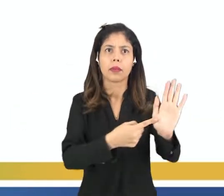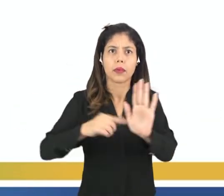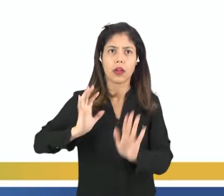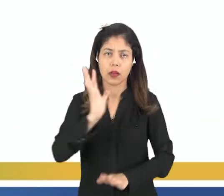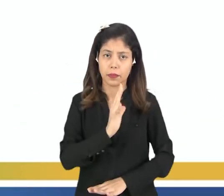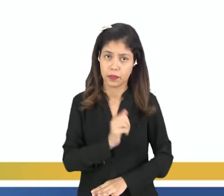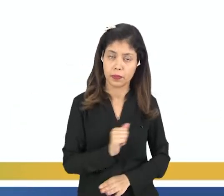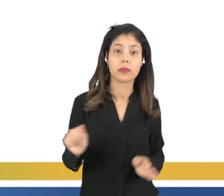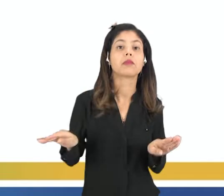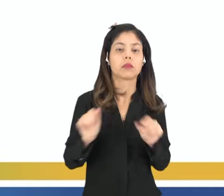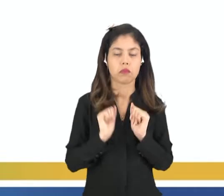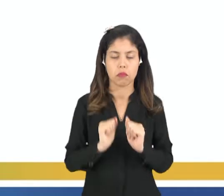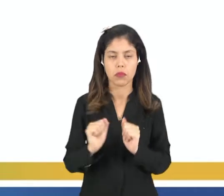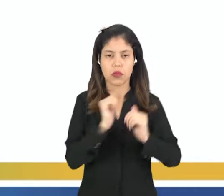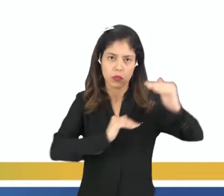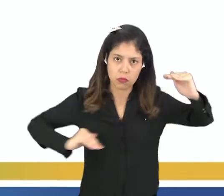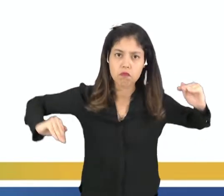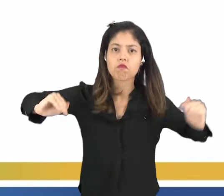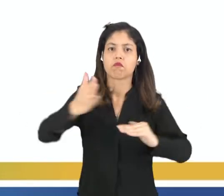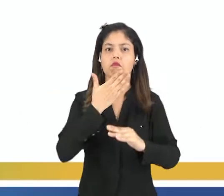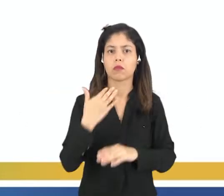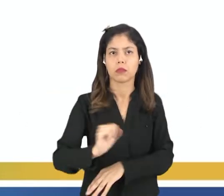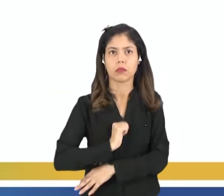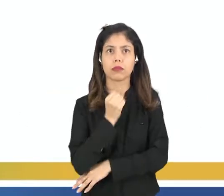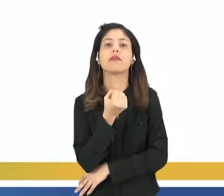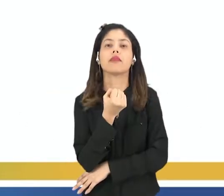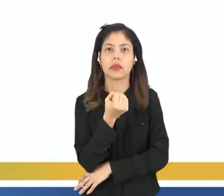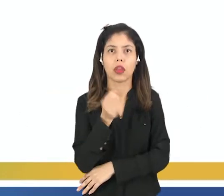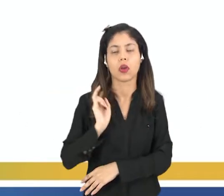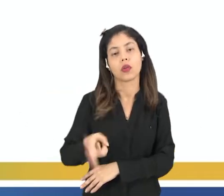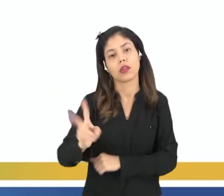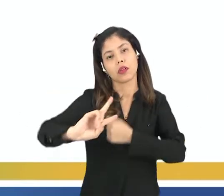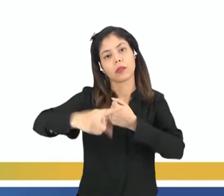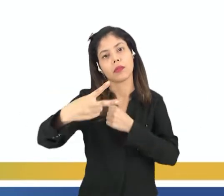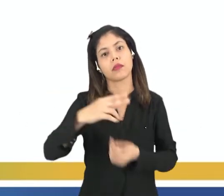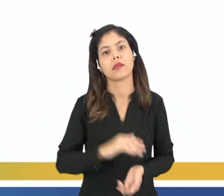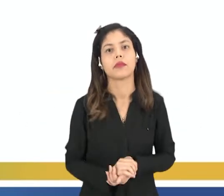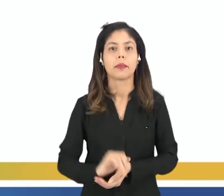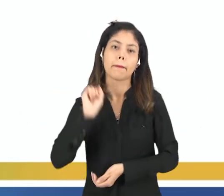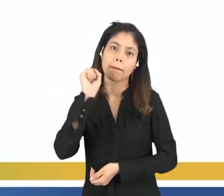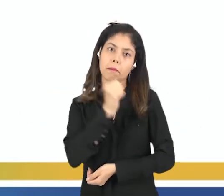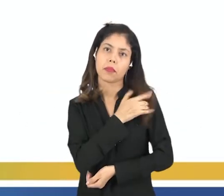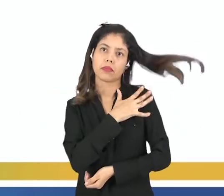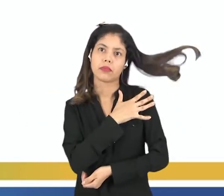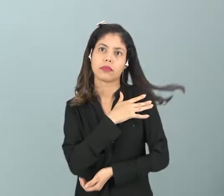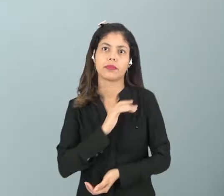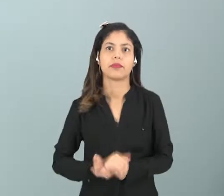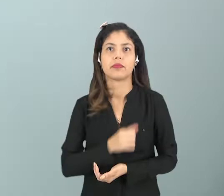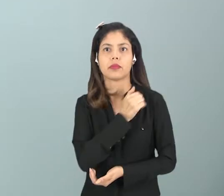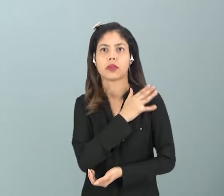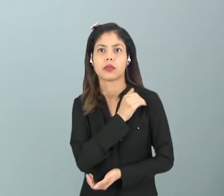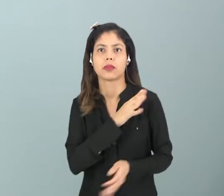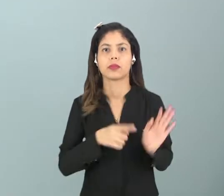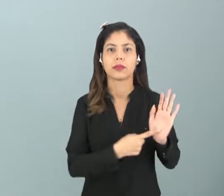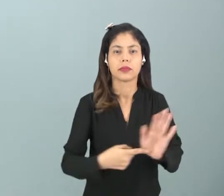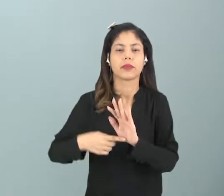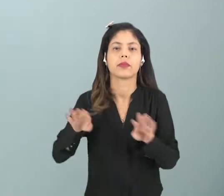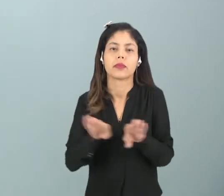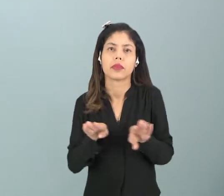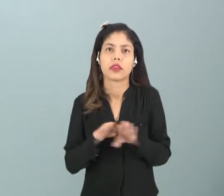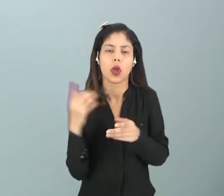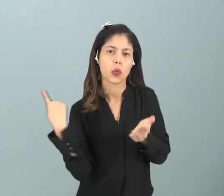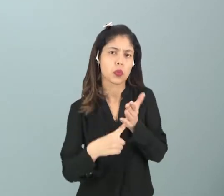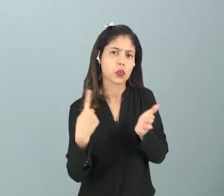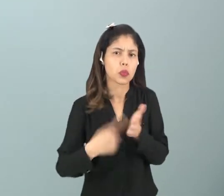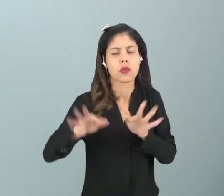é de que o amor pode superar o ódio e, consequentemente, o preconceito. Então, se você que está assistindo essa aula hoje concorda